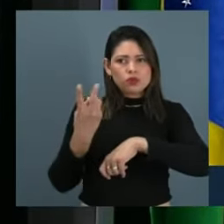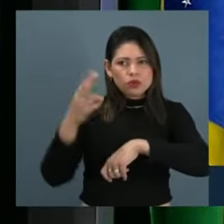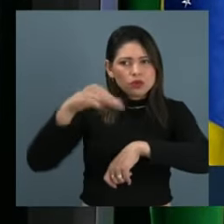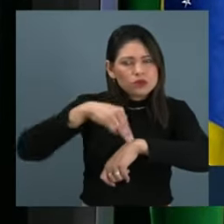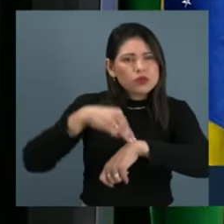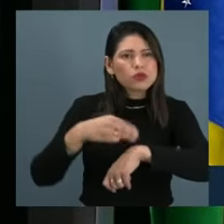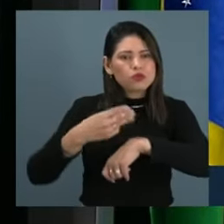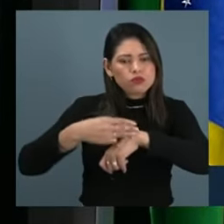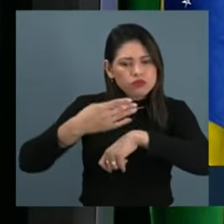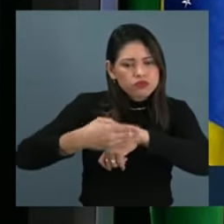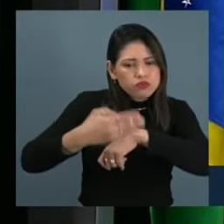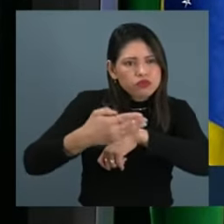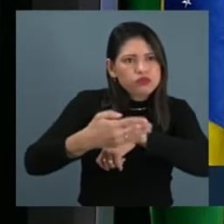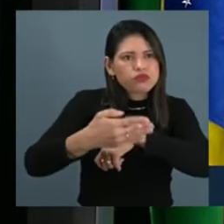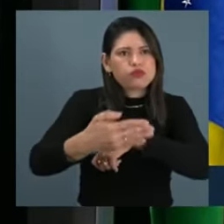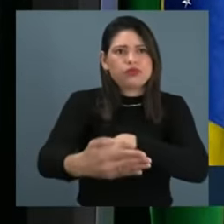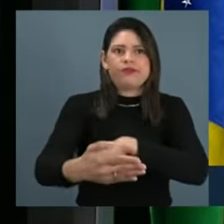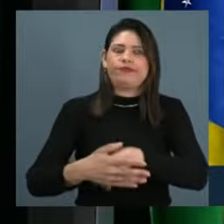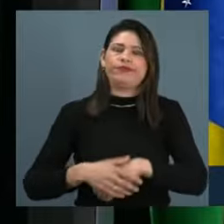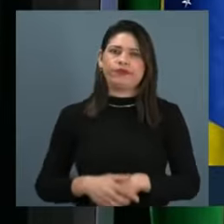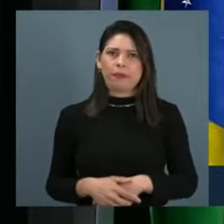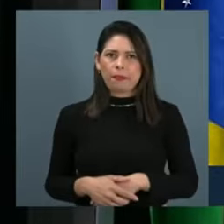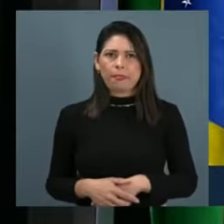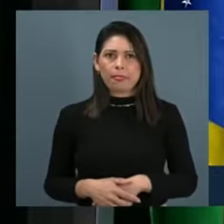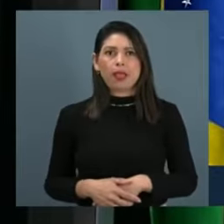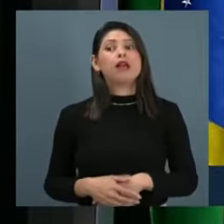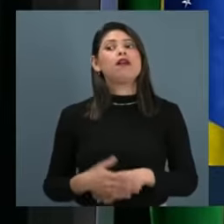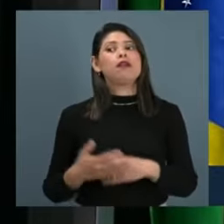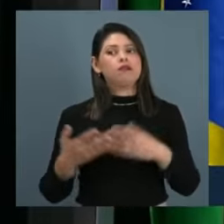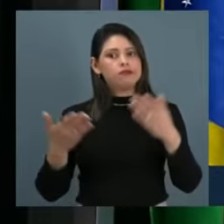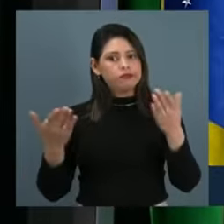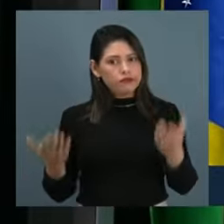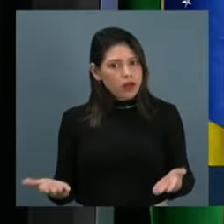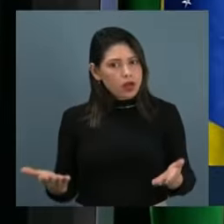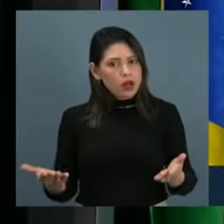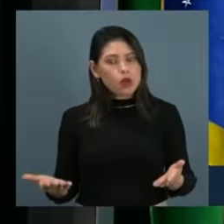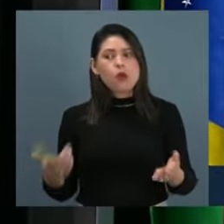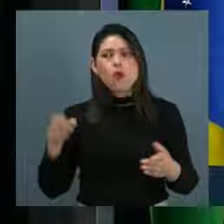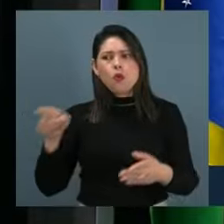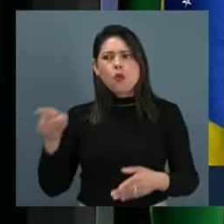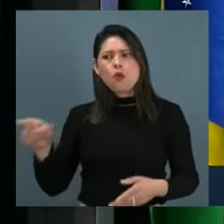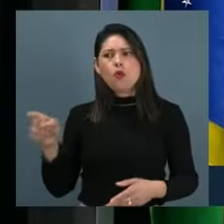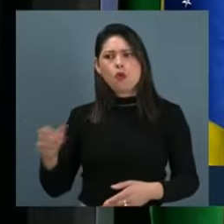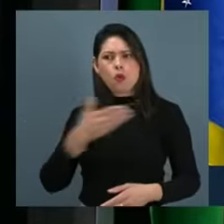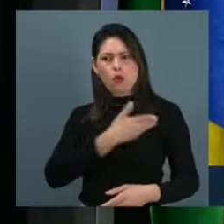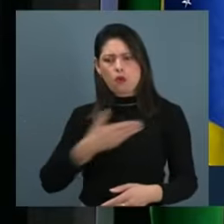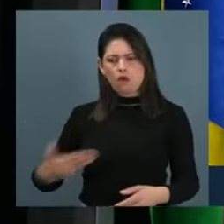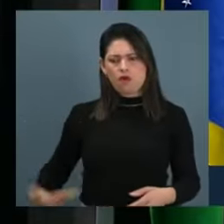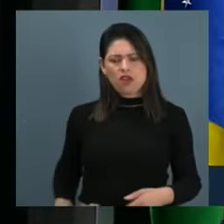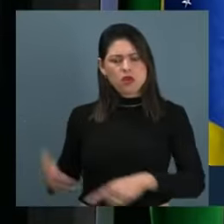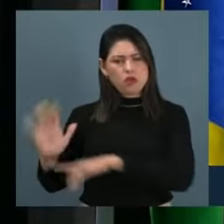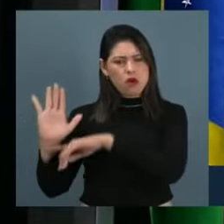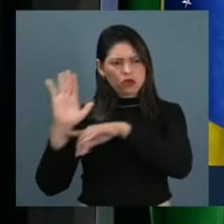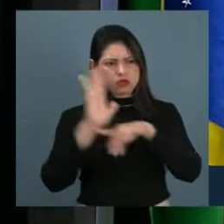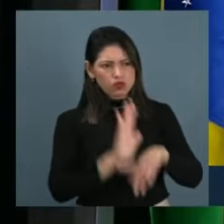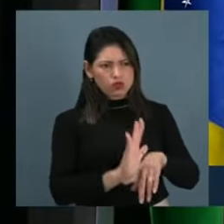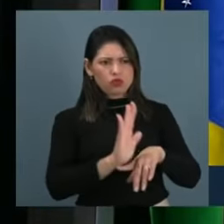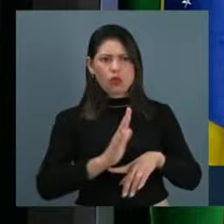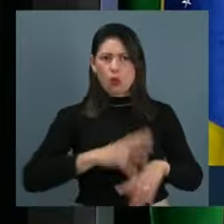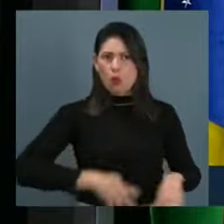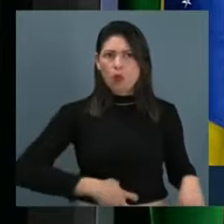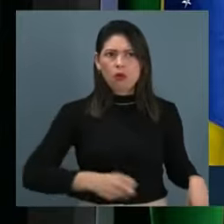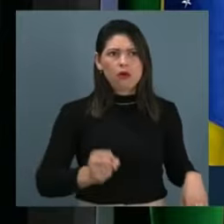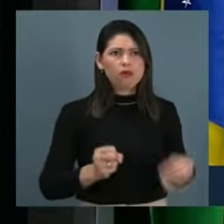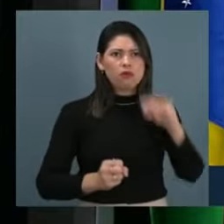Infelizmente, o governo Lula, por isso que eu falo em regime, atuou a favor do aborto. E a gente alertava, porque não é